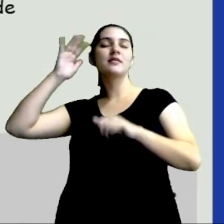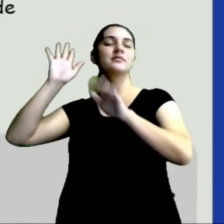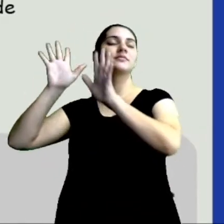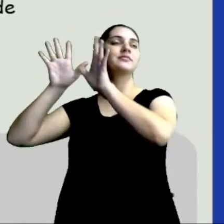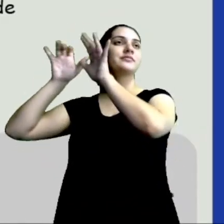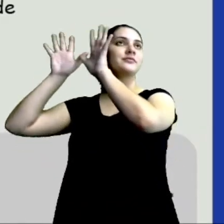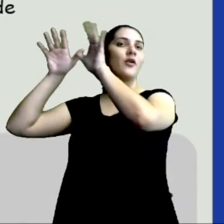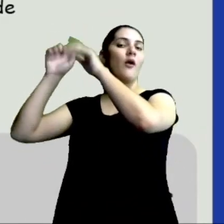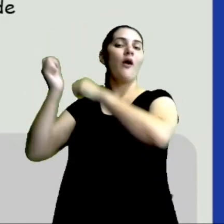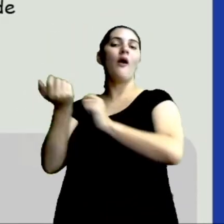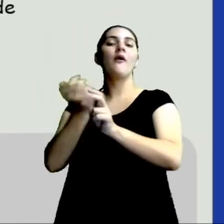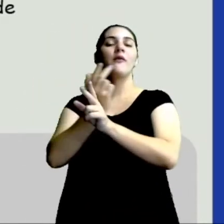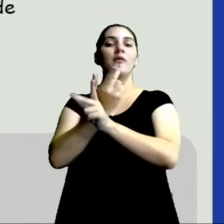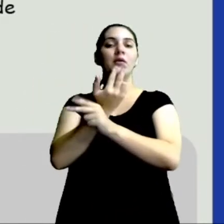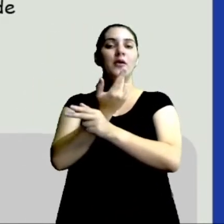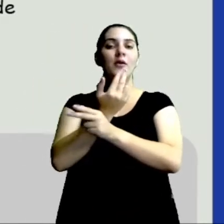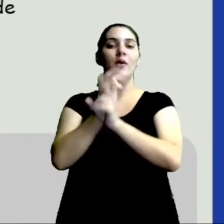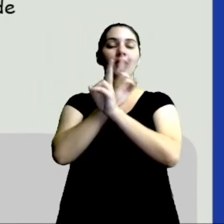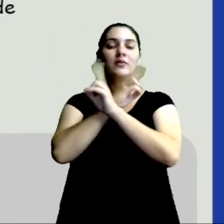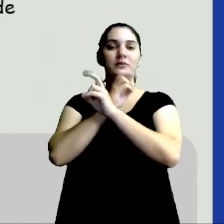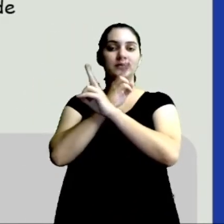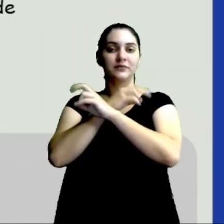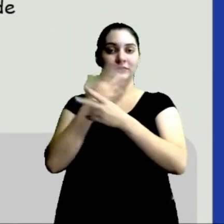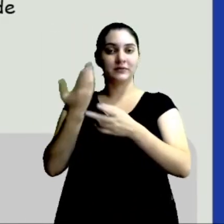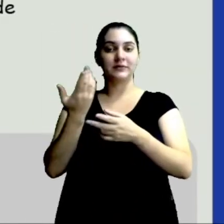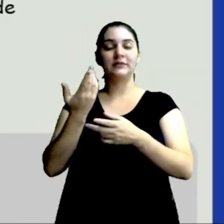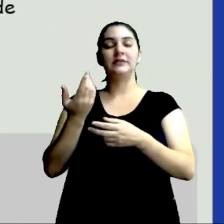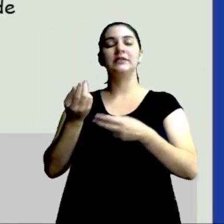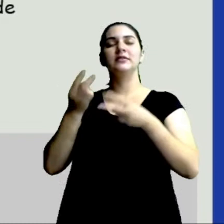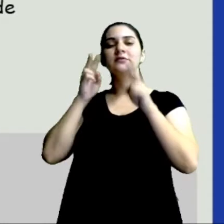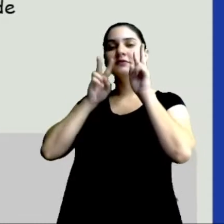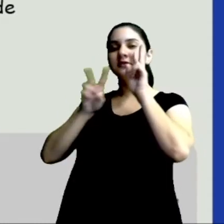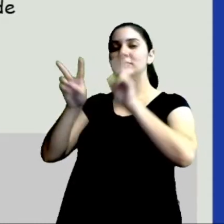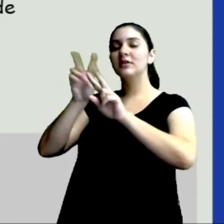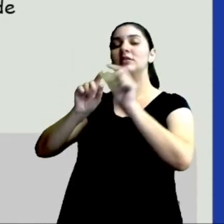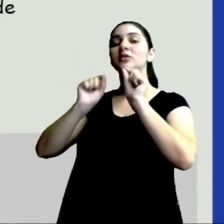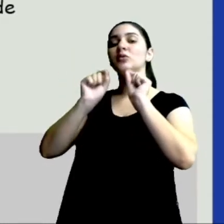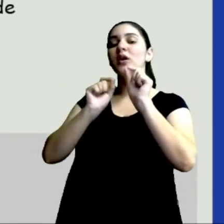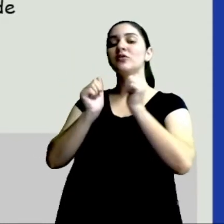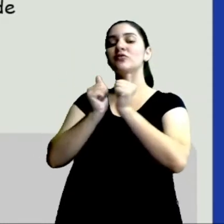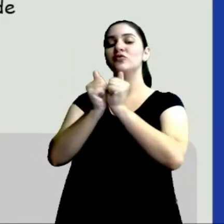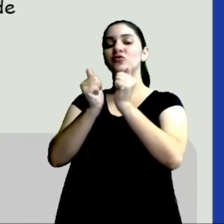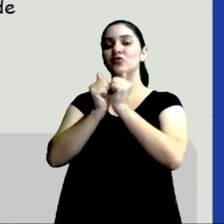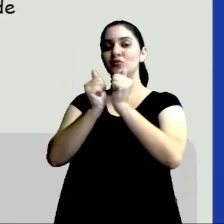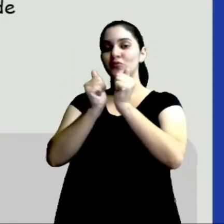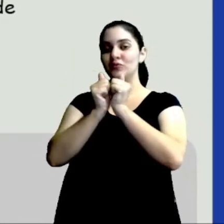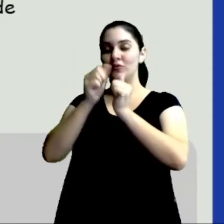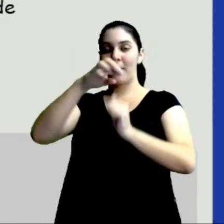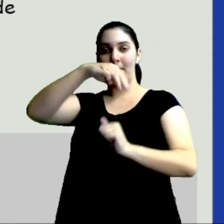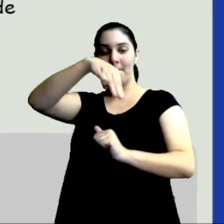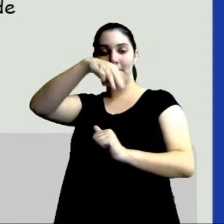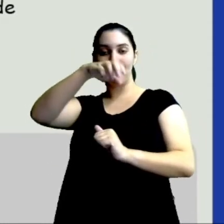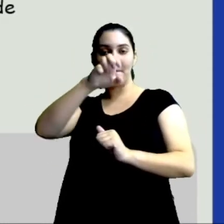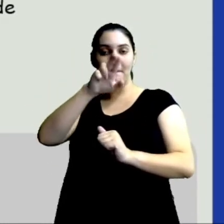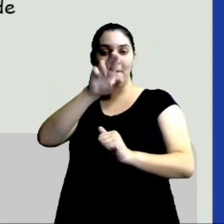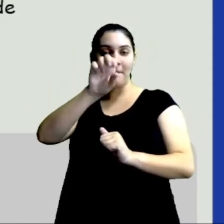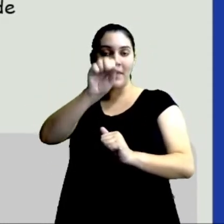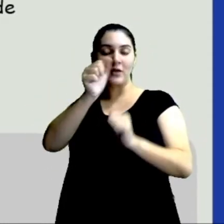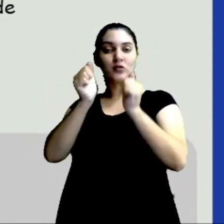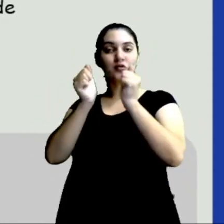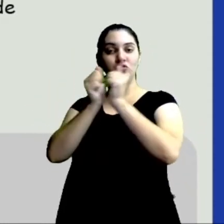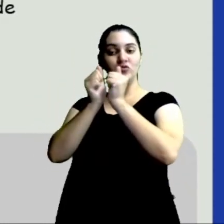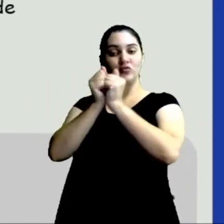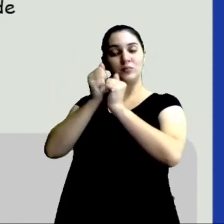aí, meus, não substitui o pensamentos. Como vocês estão vendo, está juntinho, né? modificando aí. Então, meus pensamentos.